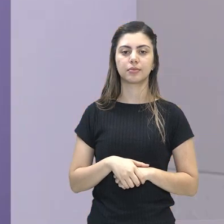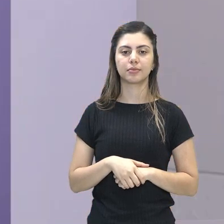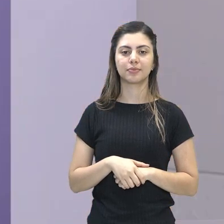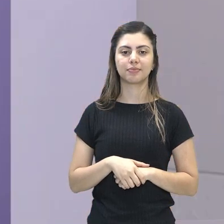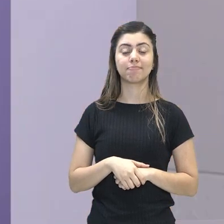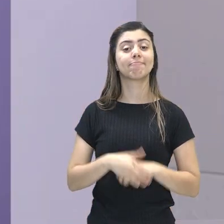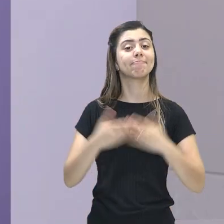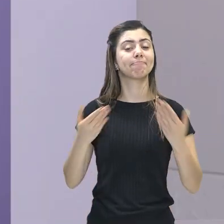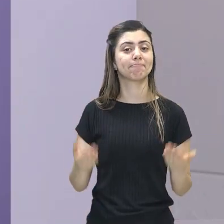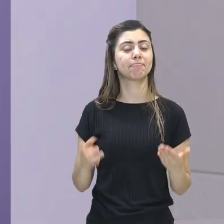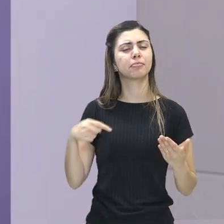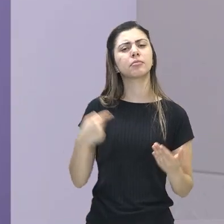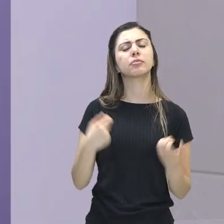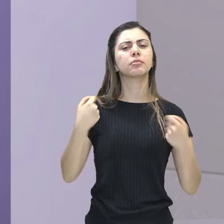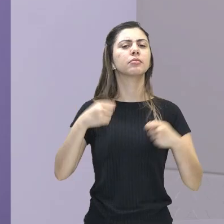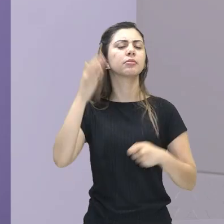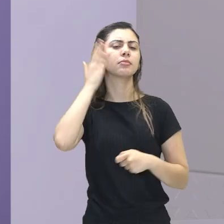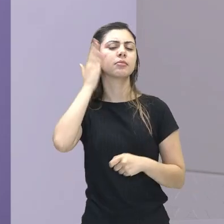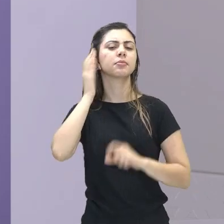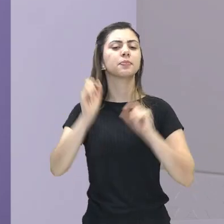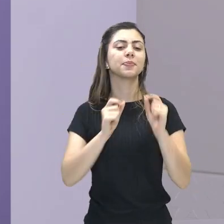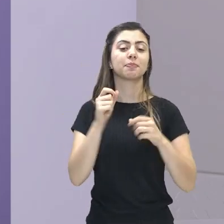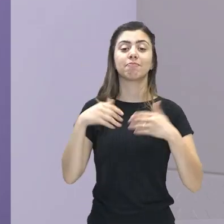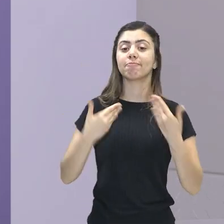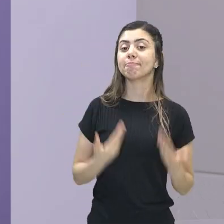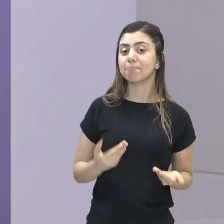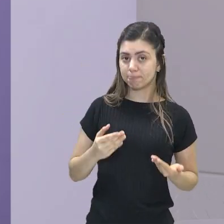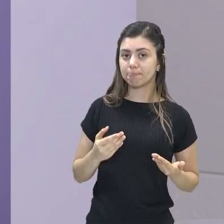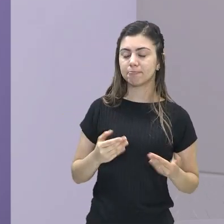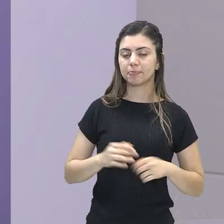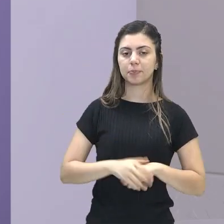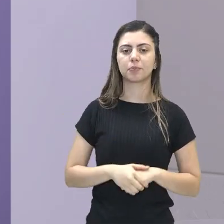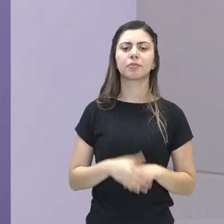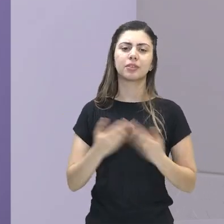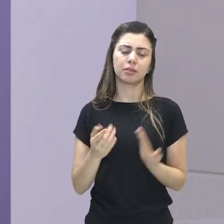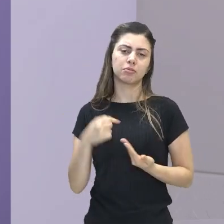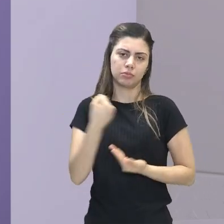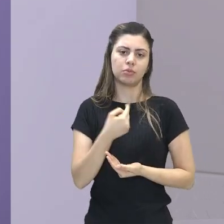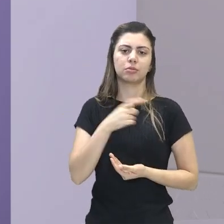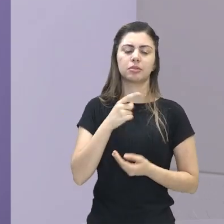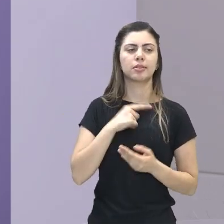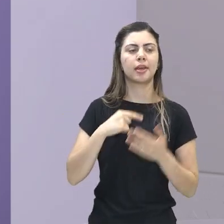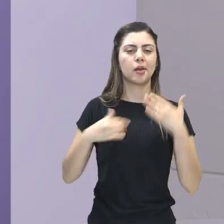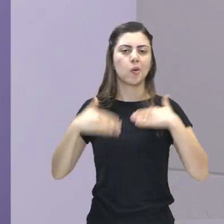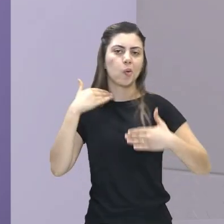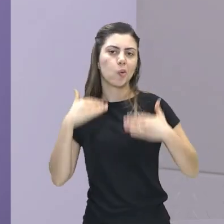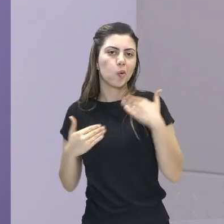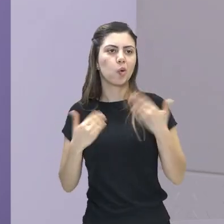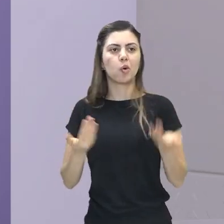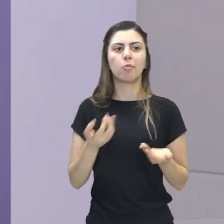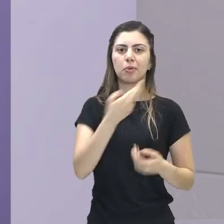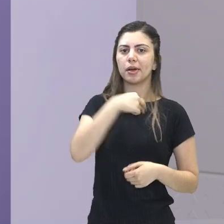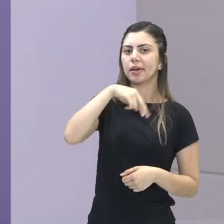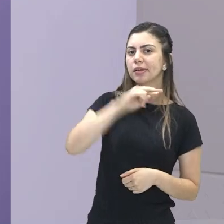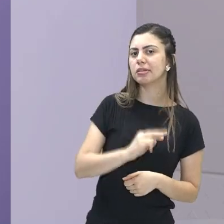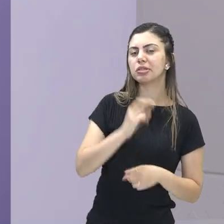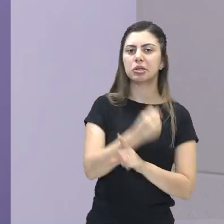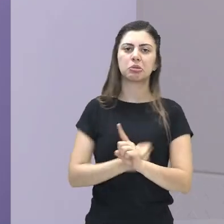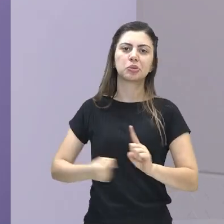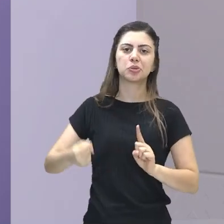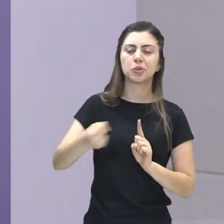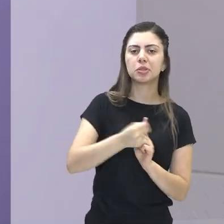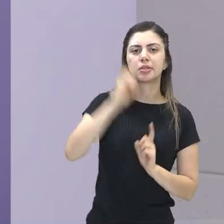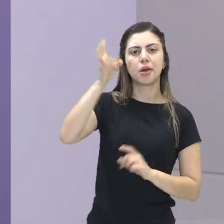É preciso a gente entender, antes de qualquer coisa, que as diferenças físicas, religiosas,